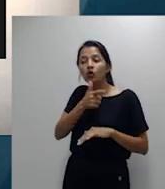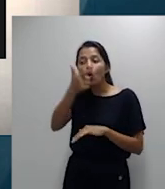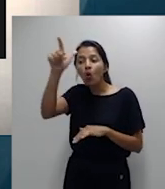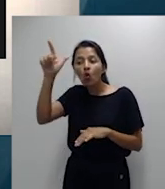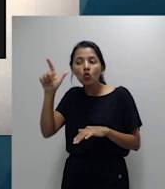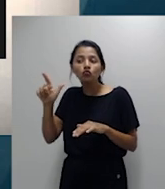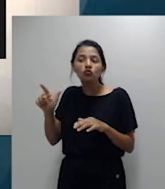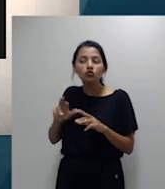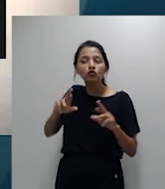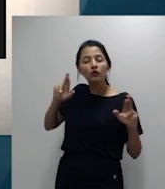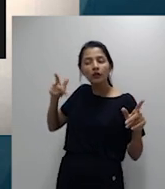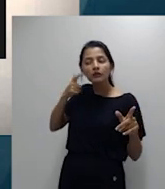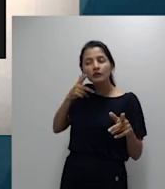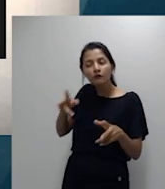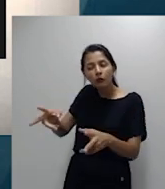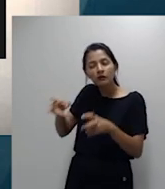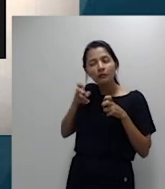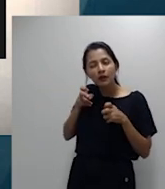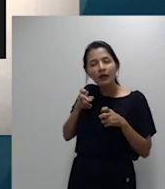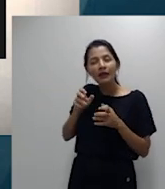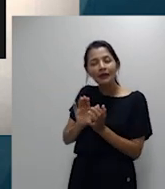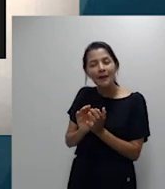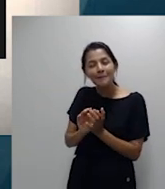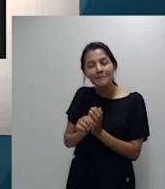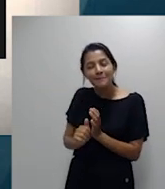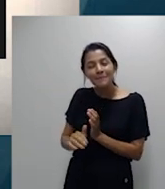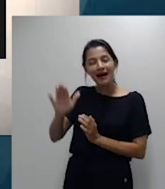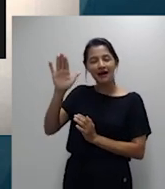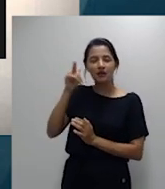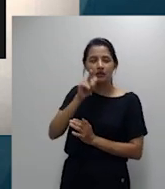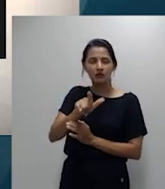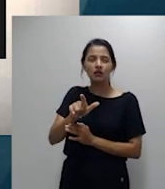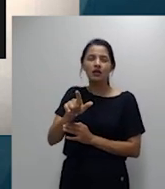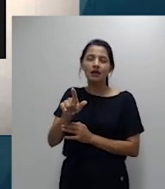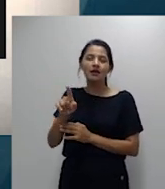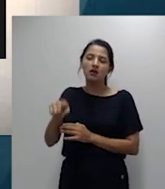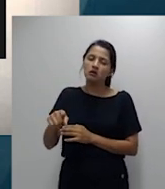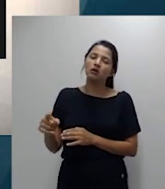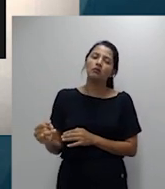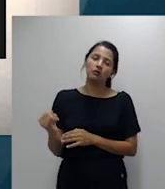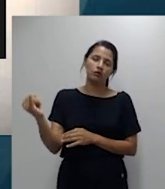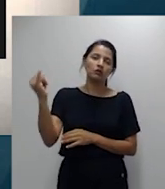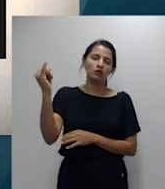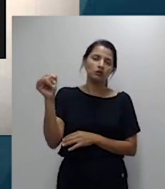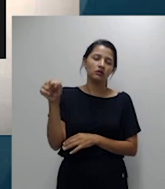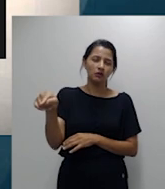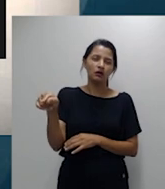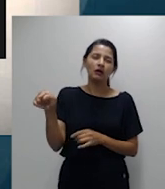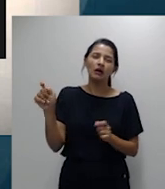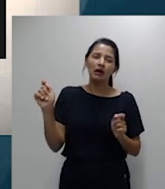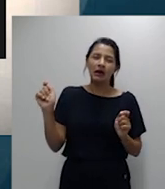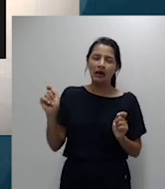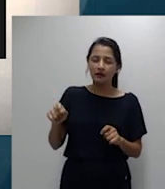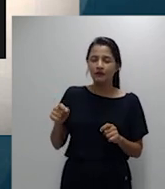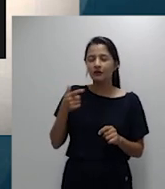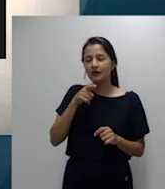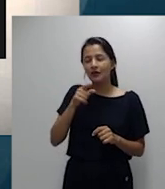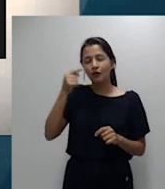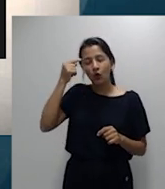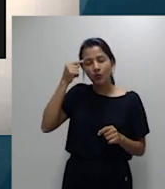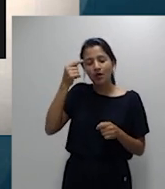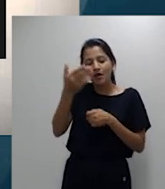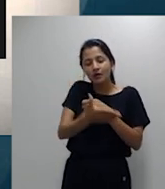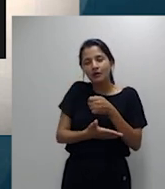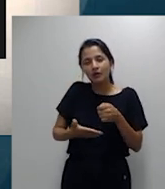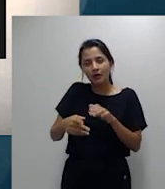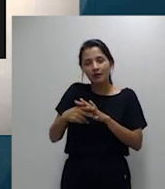quando for verificado o excesso ou insignificante da importância arbitrada ficando evidenciada A Ofensa aos princípios e